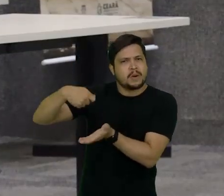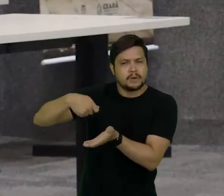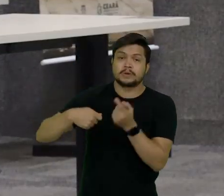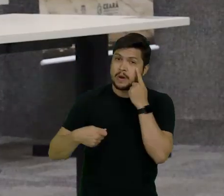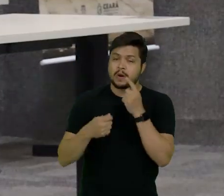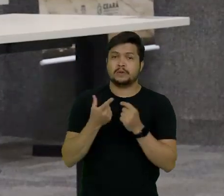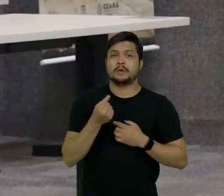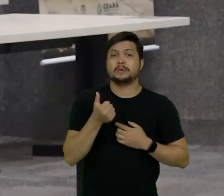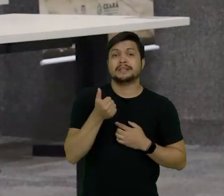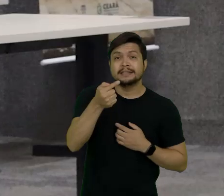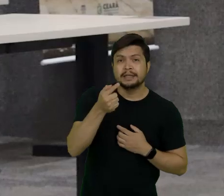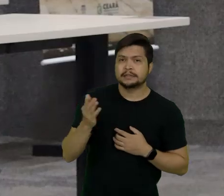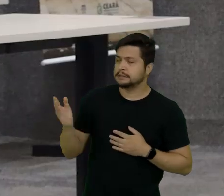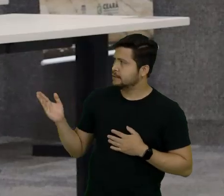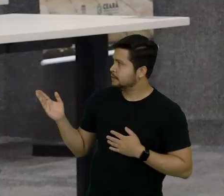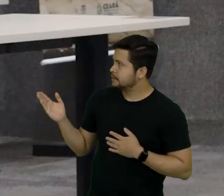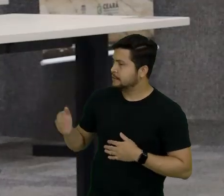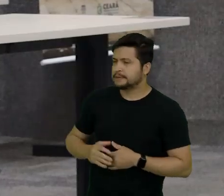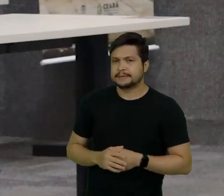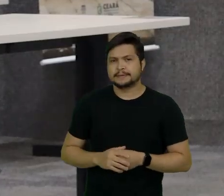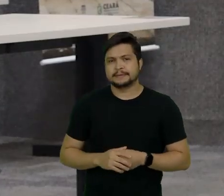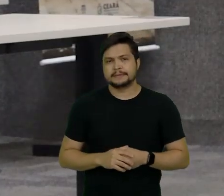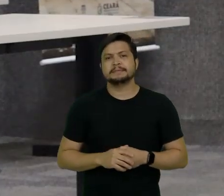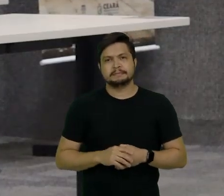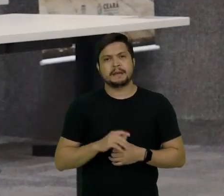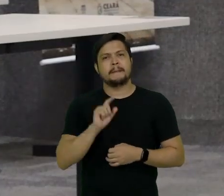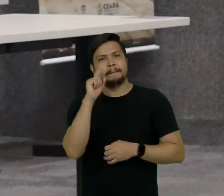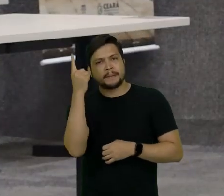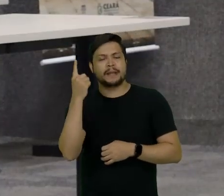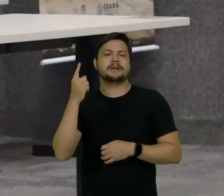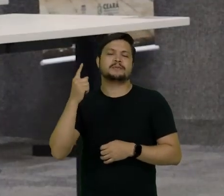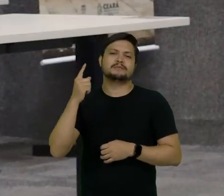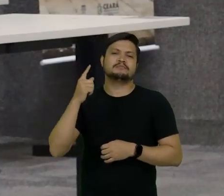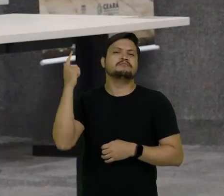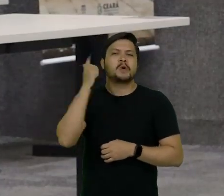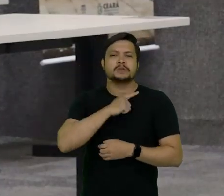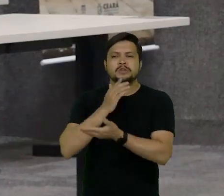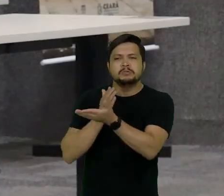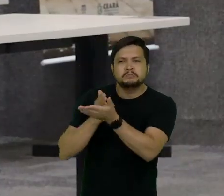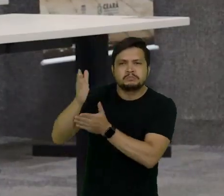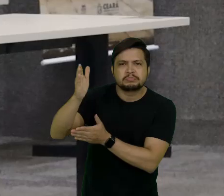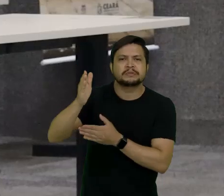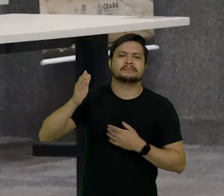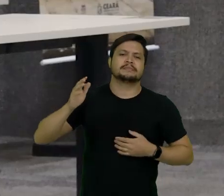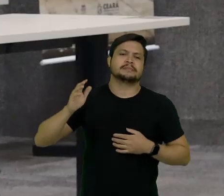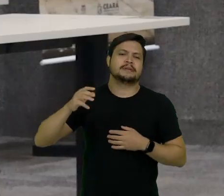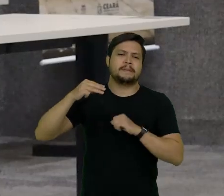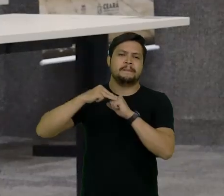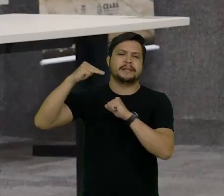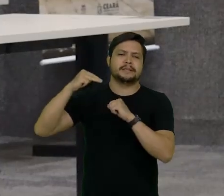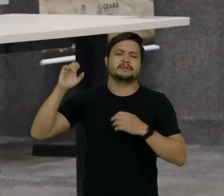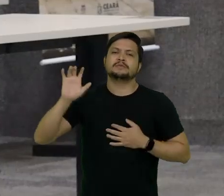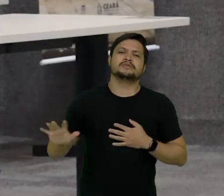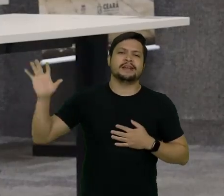que ninguém conseguiria fazer isso. Tá aqui um menino aqui, 2017, foi lá de novo, ó. Primeiro lugar geral do mestrado de zootecnia da